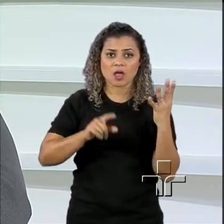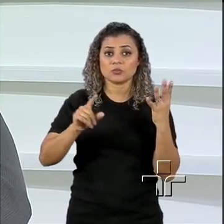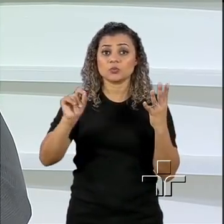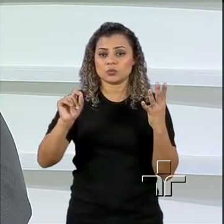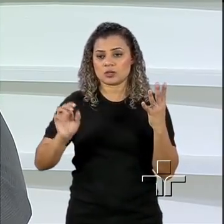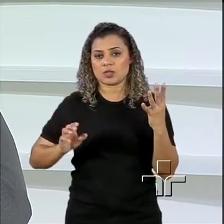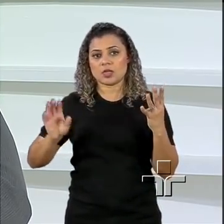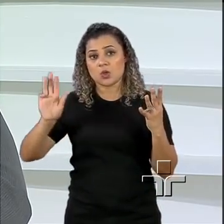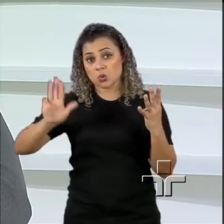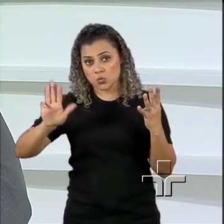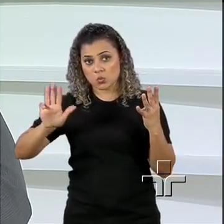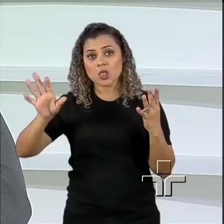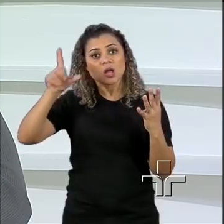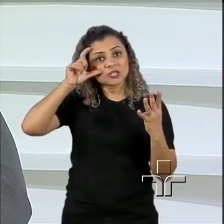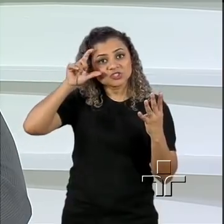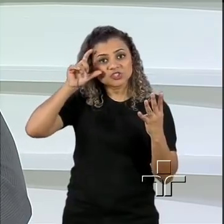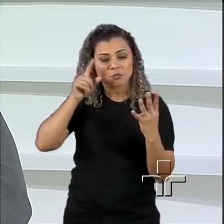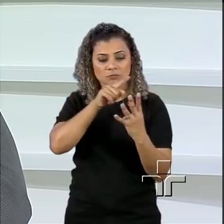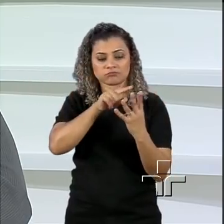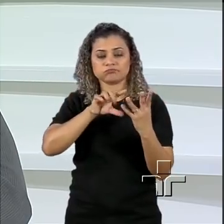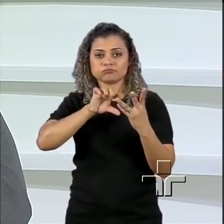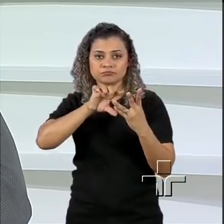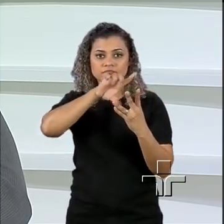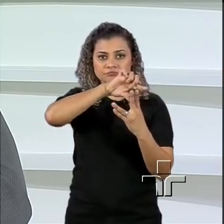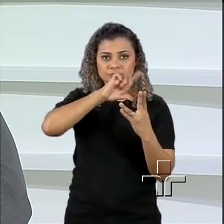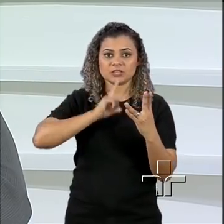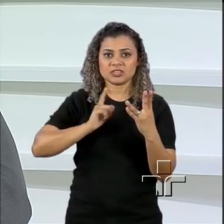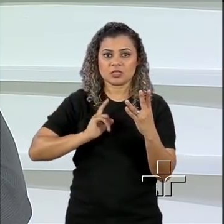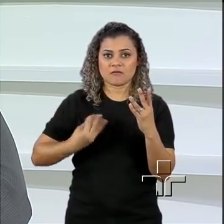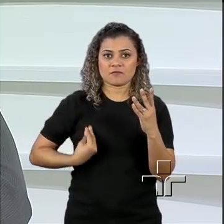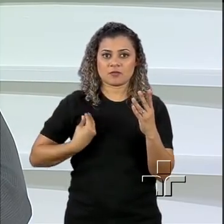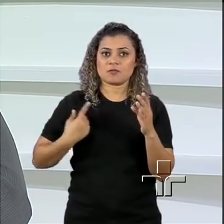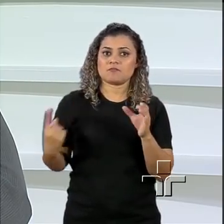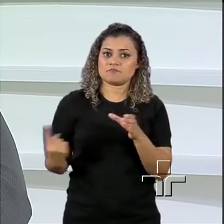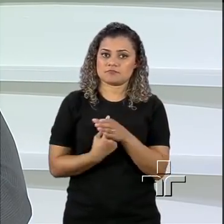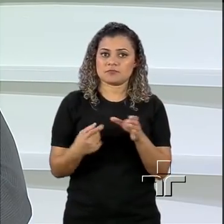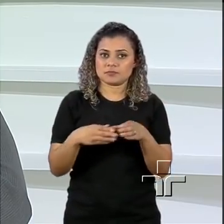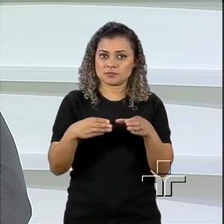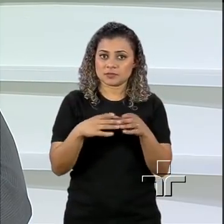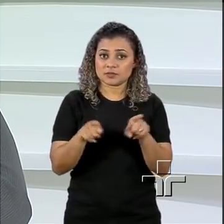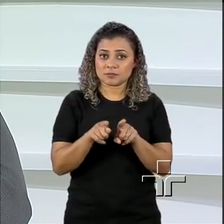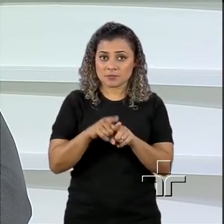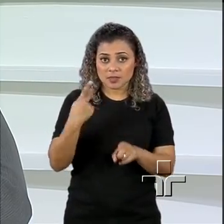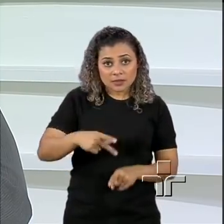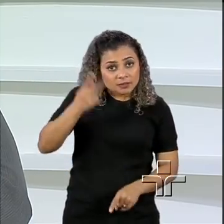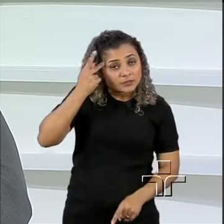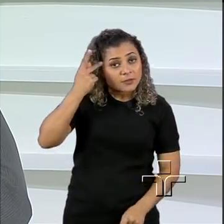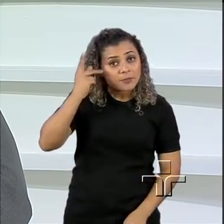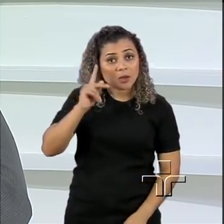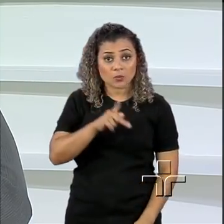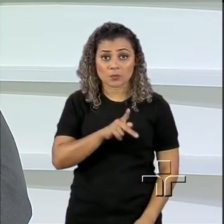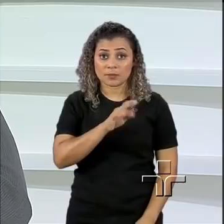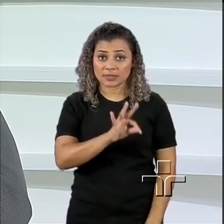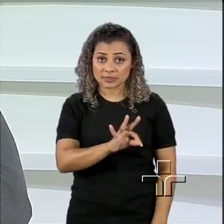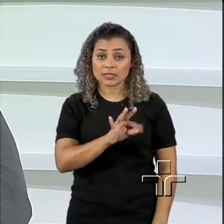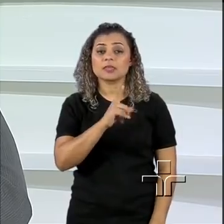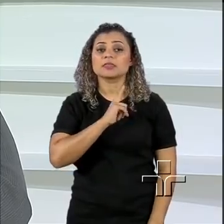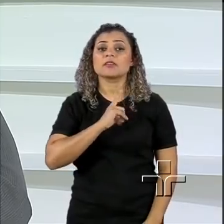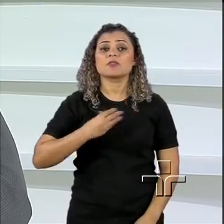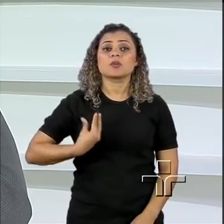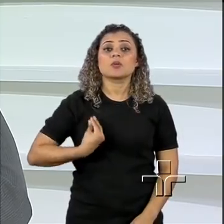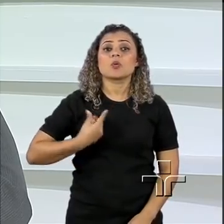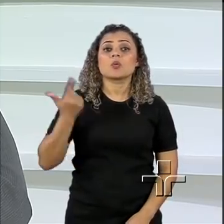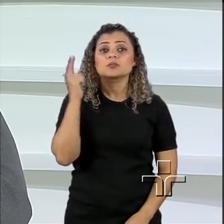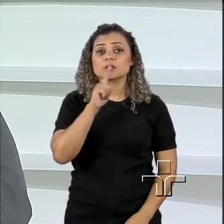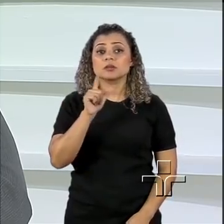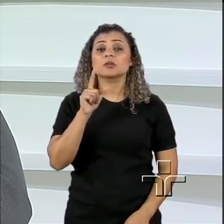2 com a ex-presidente Dilma. Mesmo nesses momentos onde o PT teve sucesso no plano nacional, em São Paulo, o máximo que o PT conseguiu foi em 2002, o segundo turno com